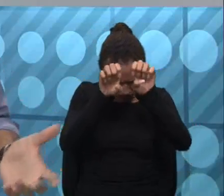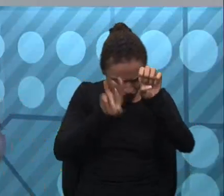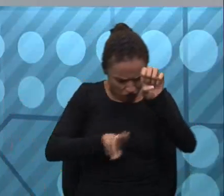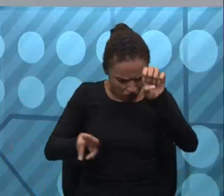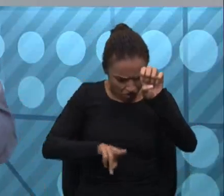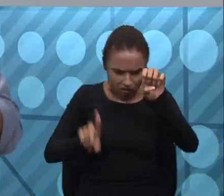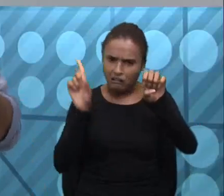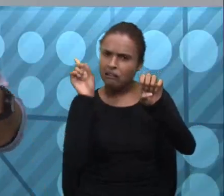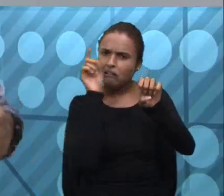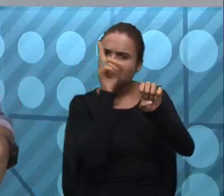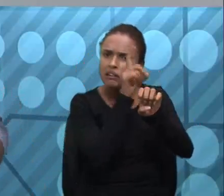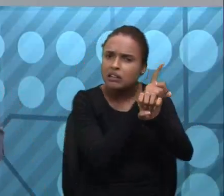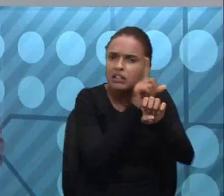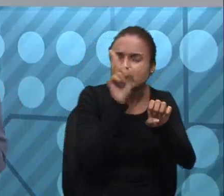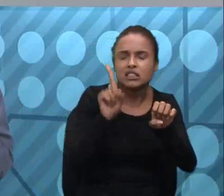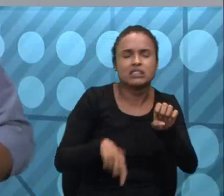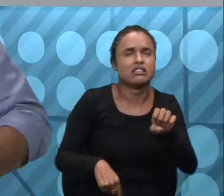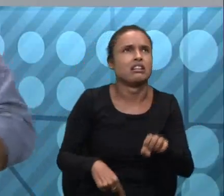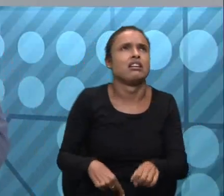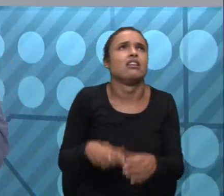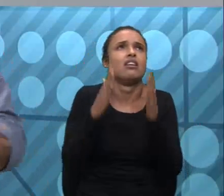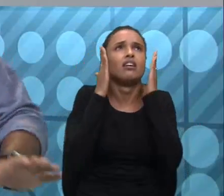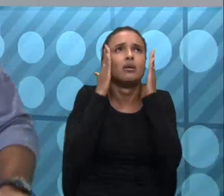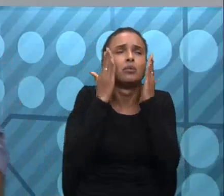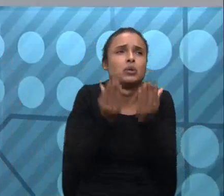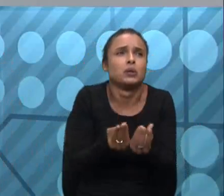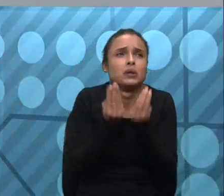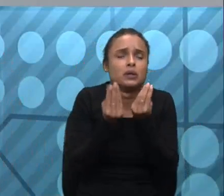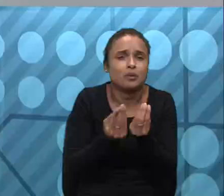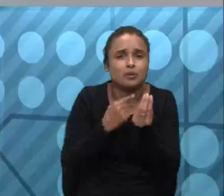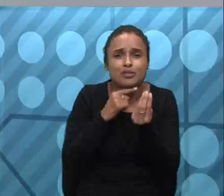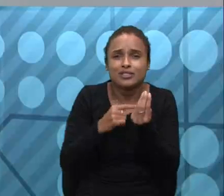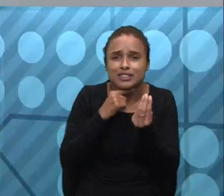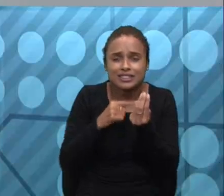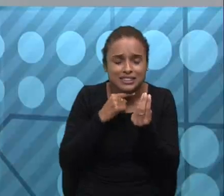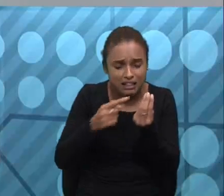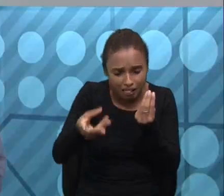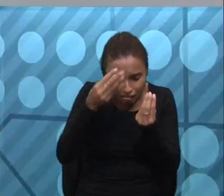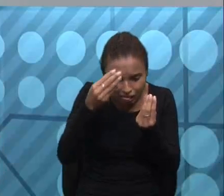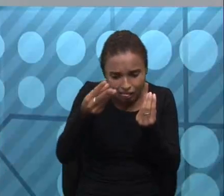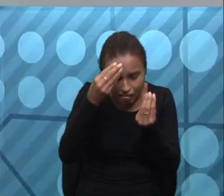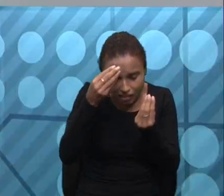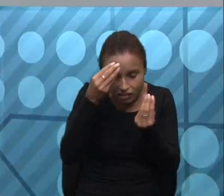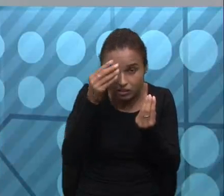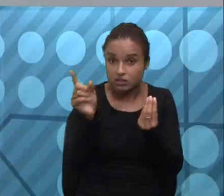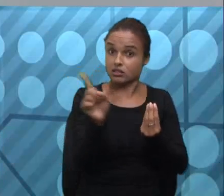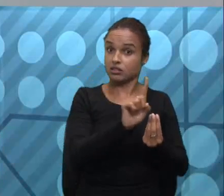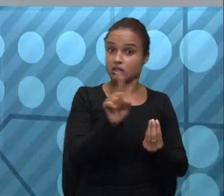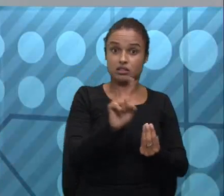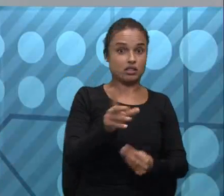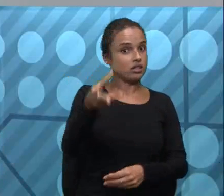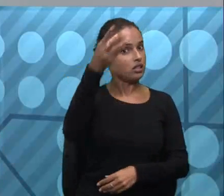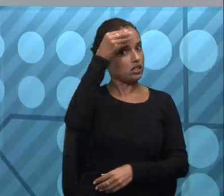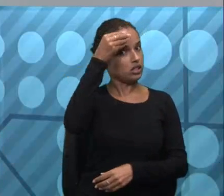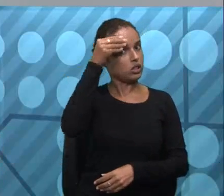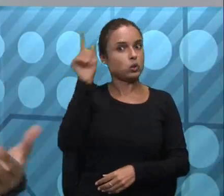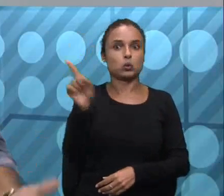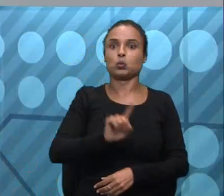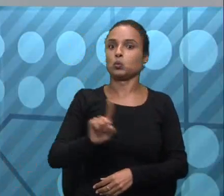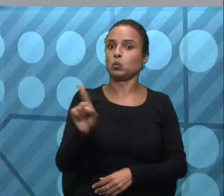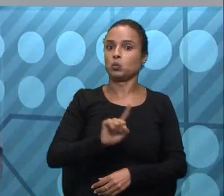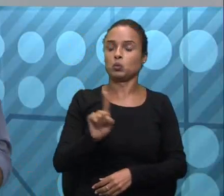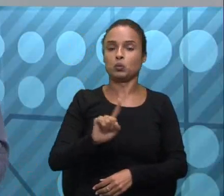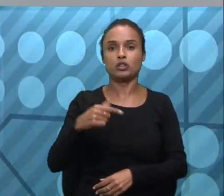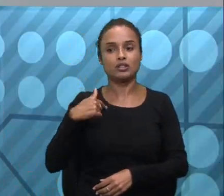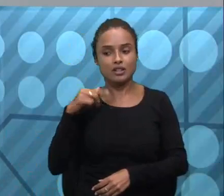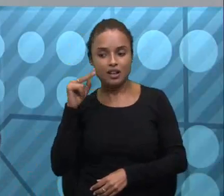acha que vai ser, oh meu Deus, aquele bicho de 7 cabeças, não vou conseguir decorar tudo isso. Primeiro, não decora. Não decora. Eu estou falando aqui